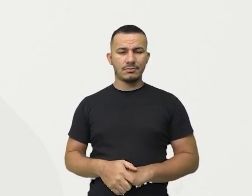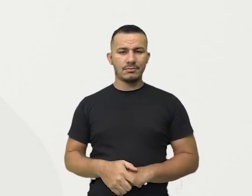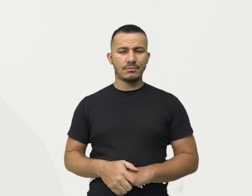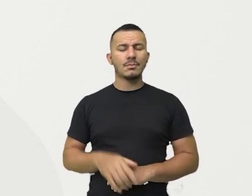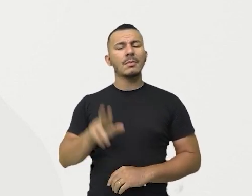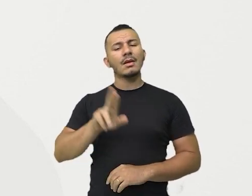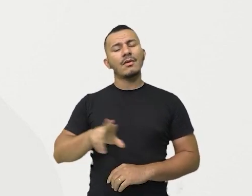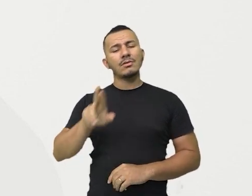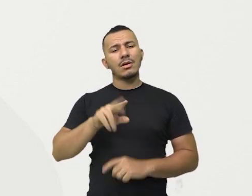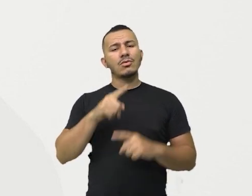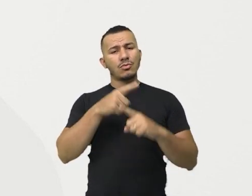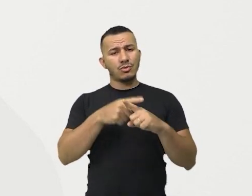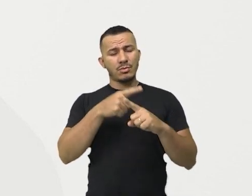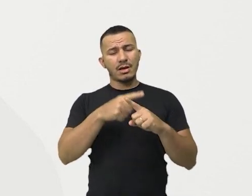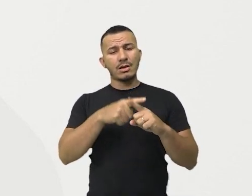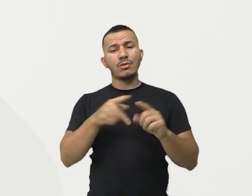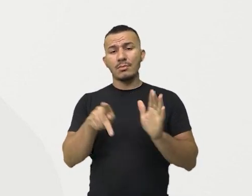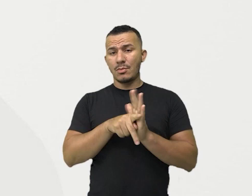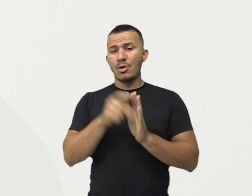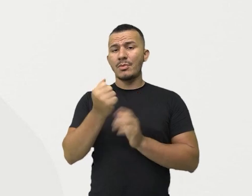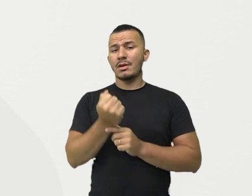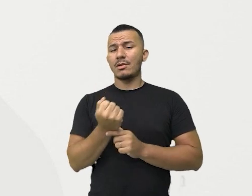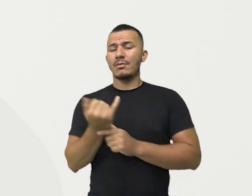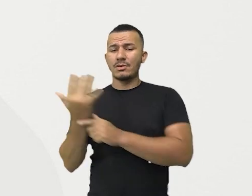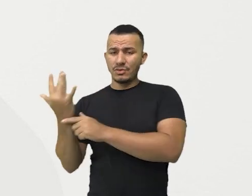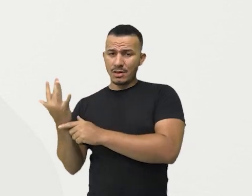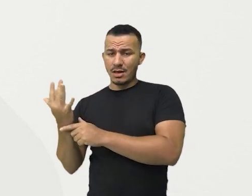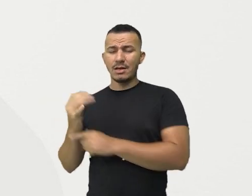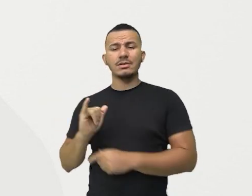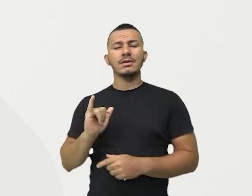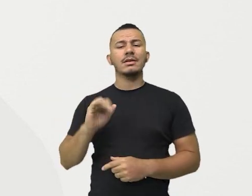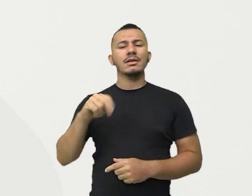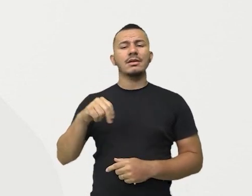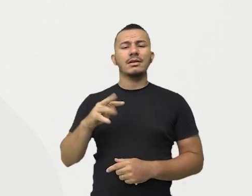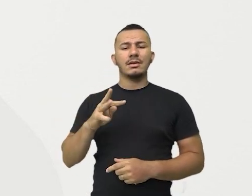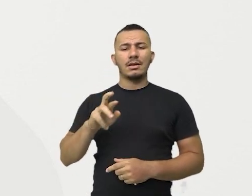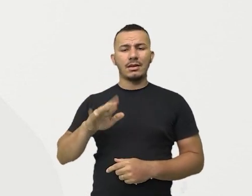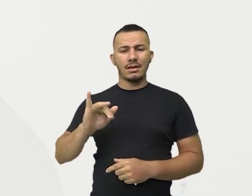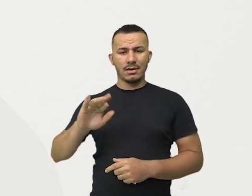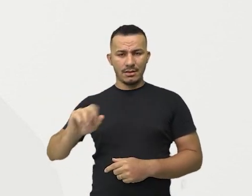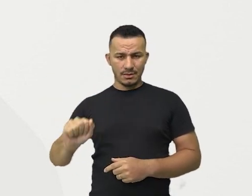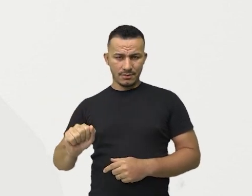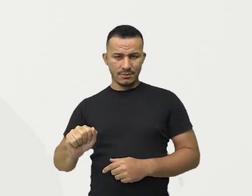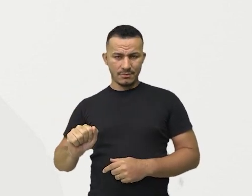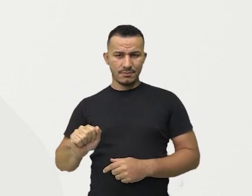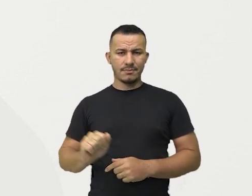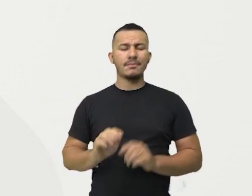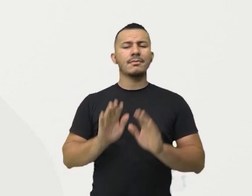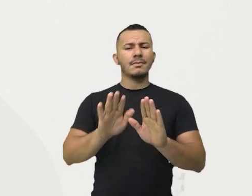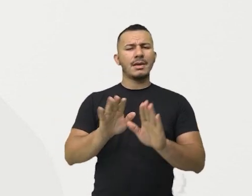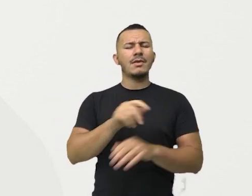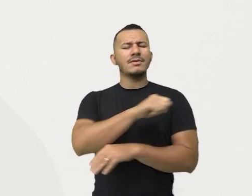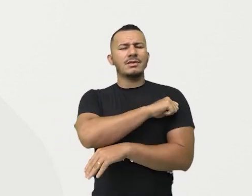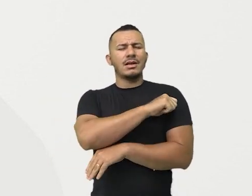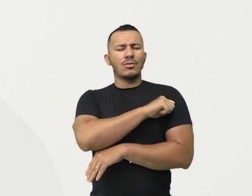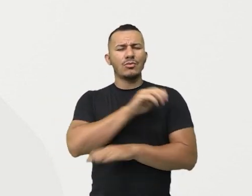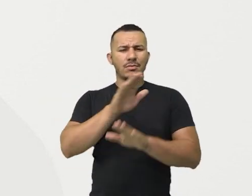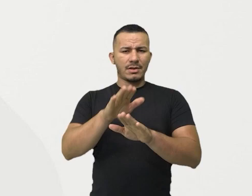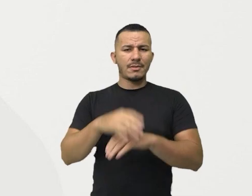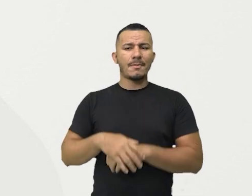multiplicador da quantidade inteira. Bom, alunos, acho que agora tu está dizendo aí do outro lado,